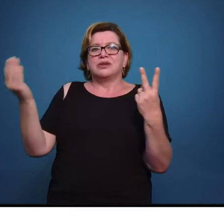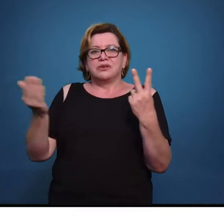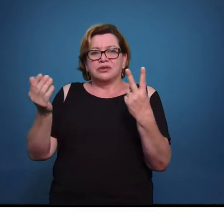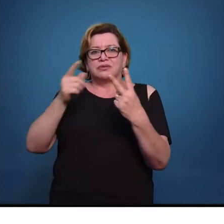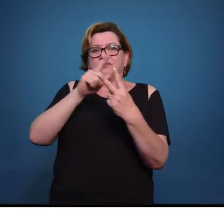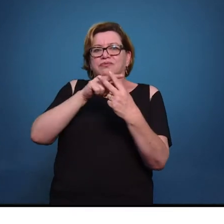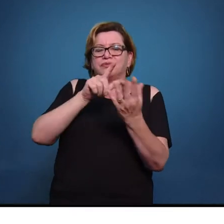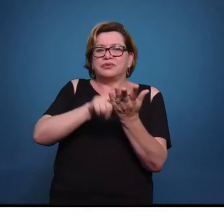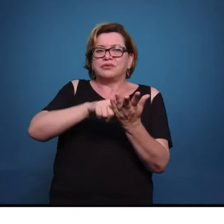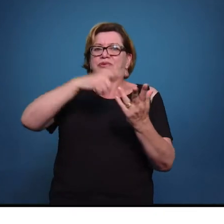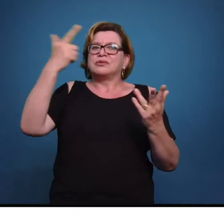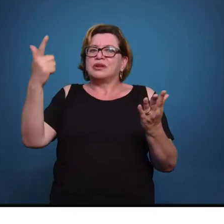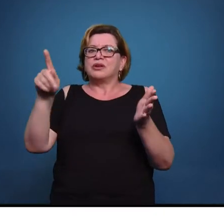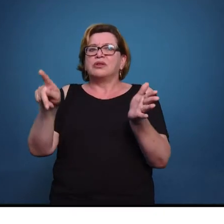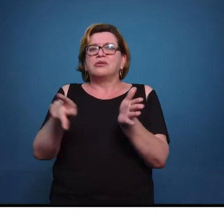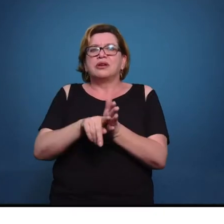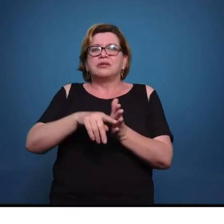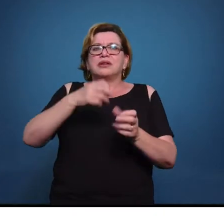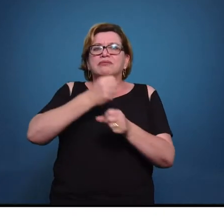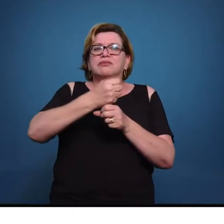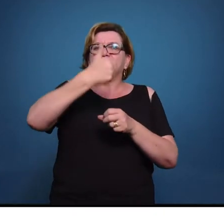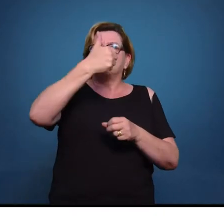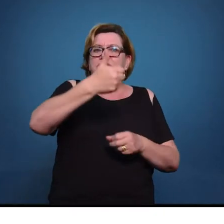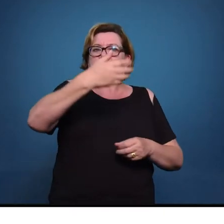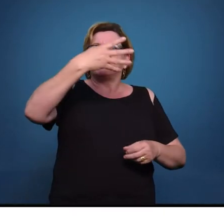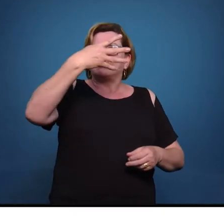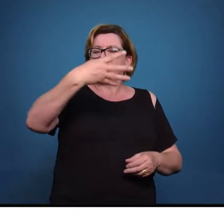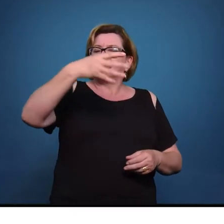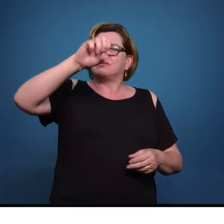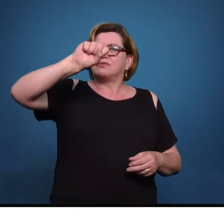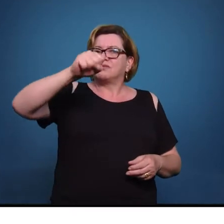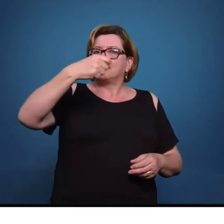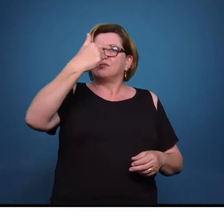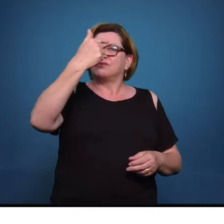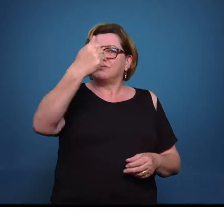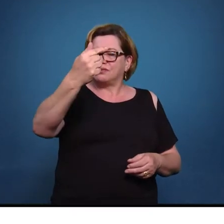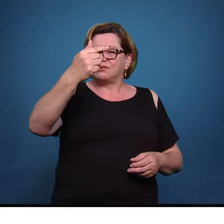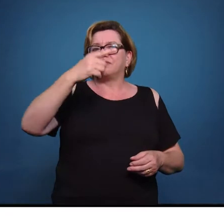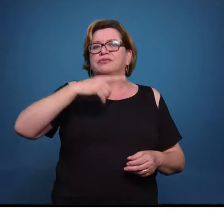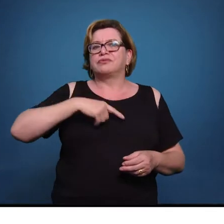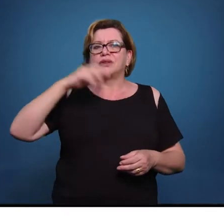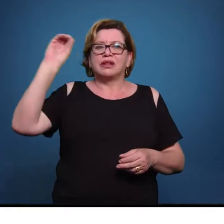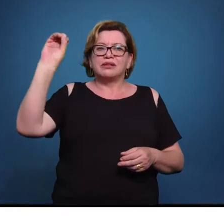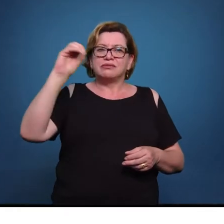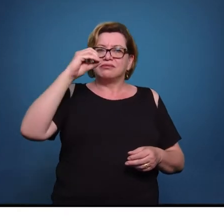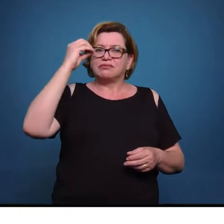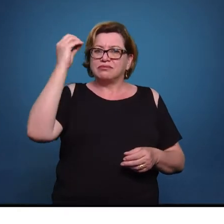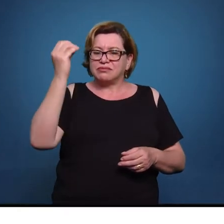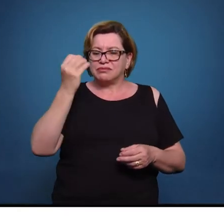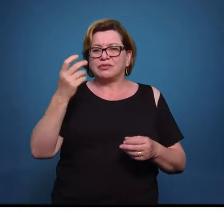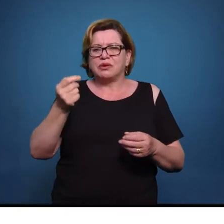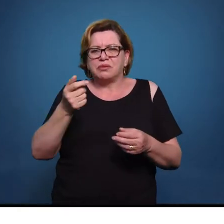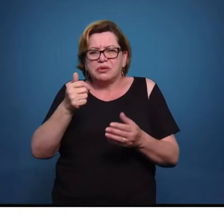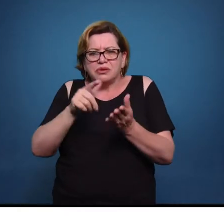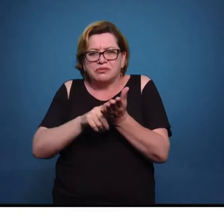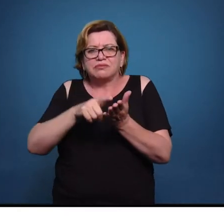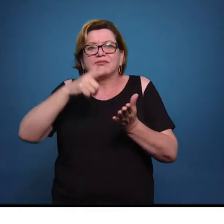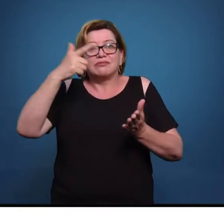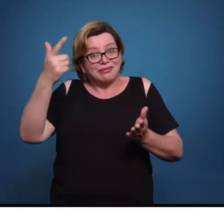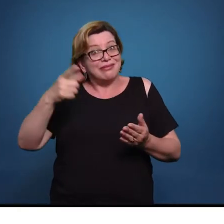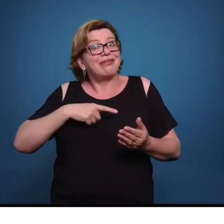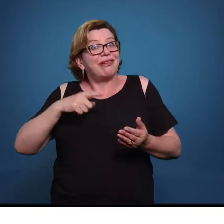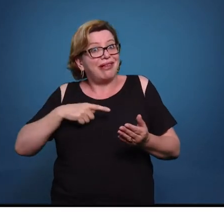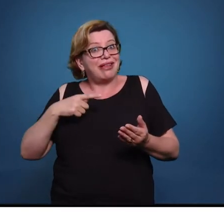Taquariense, fundado em 1887, lá no Rio Grande do Sul. Trata-se de uma das poucas publicações brasileiras ainda